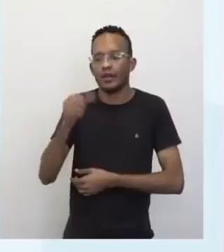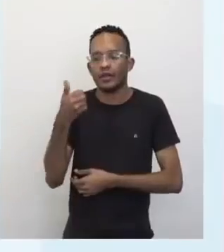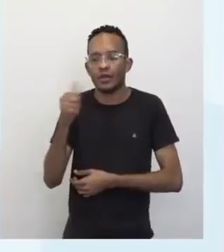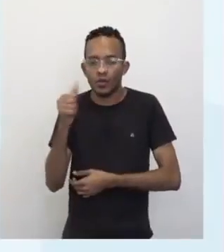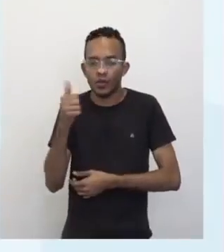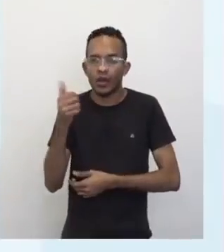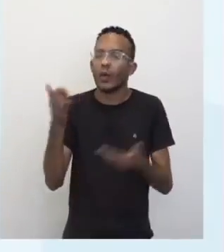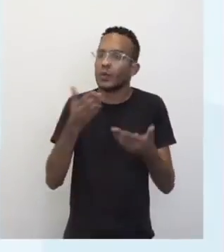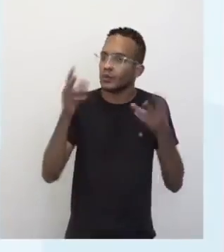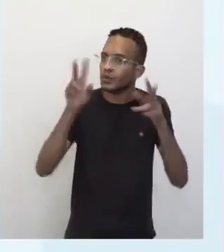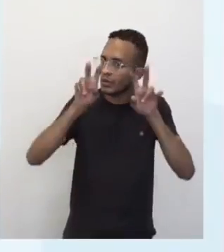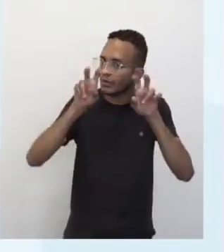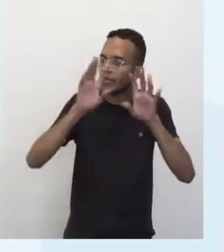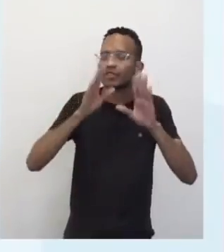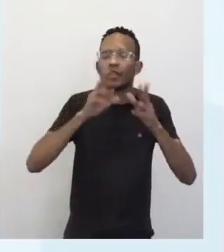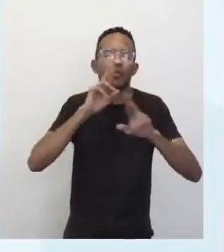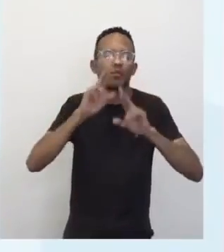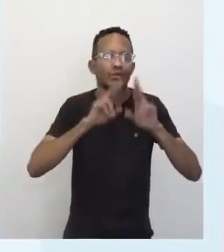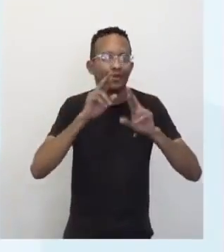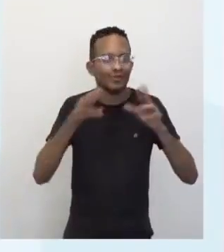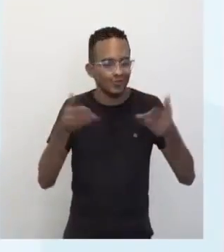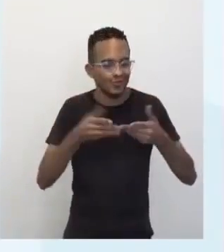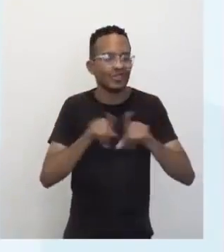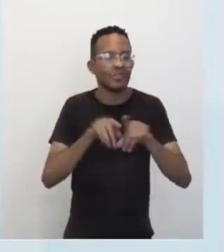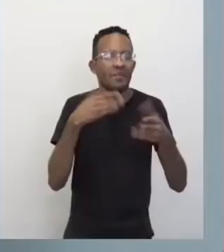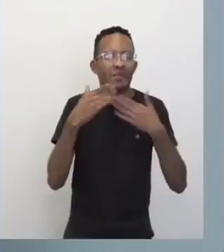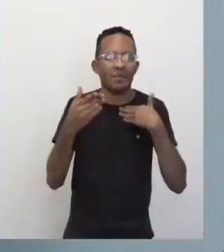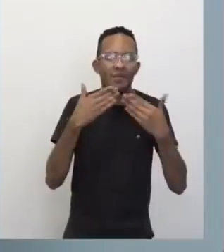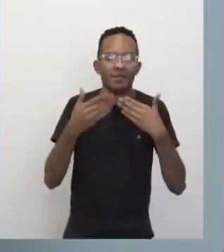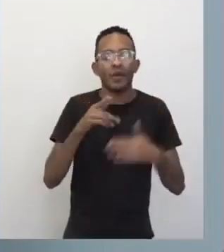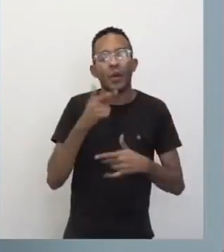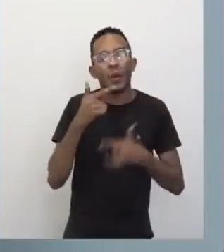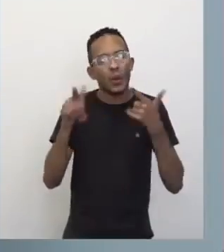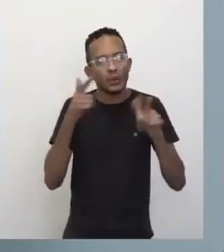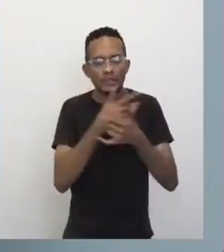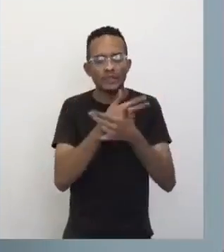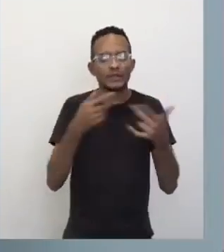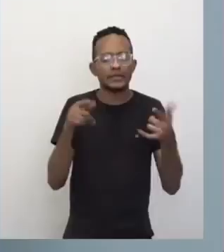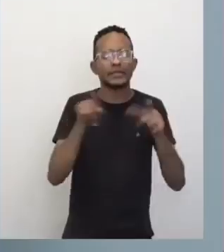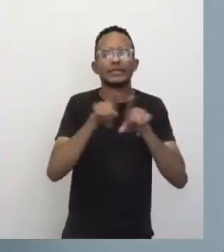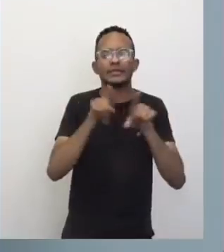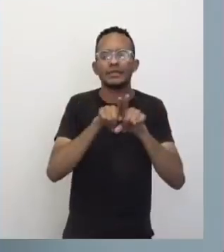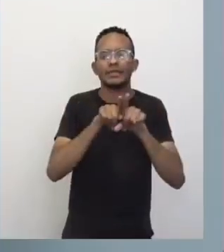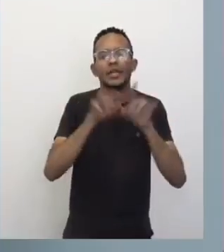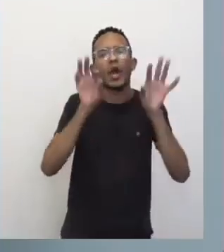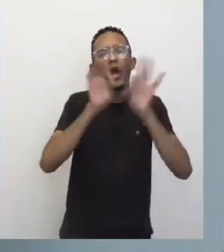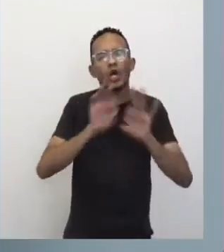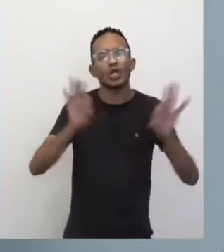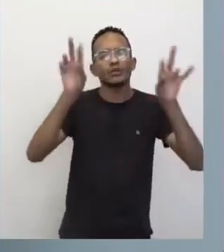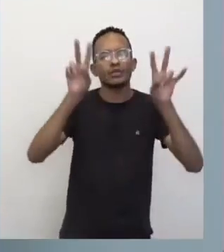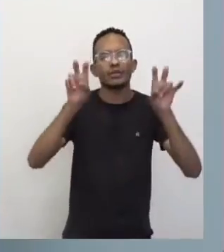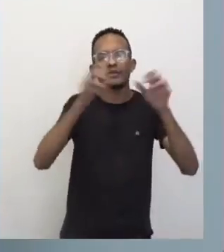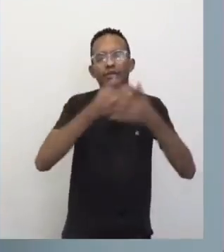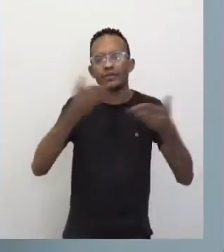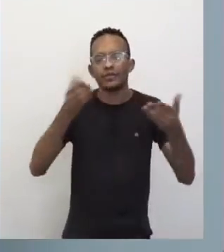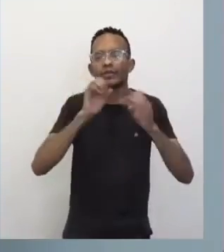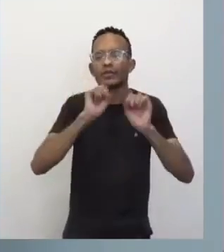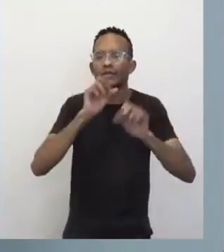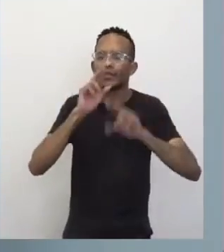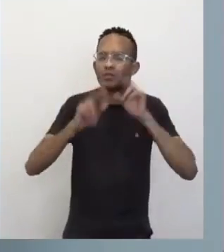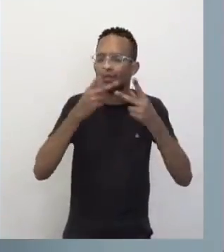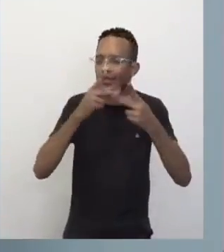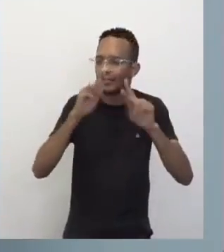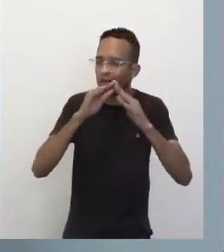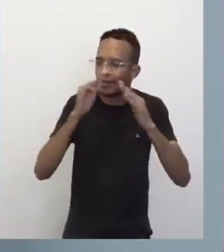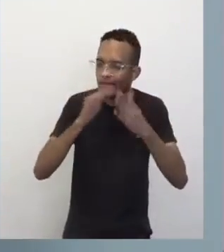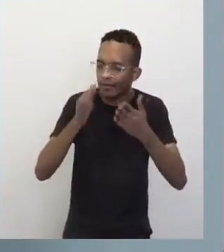Algumas questões nós já respondemos aqui, conversamos aqui nesta aula. Outras várias excelentes questões, você vai responder na sua